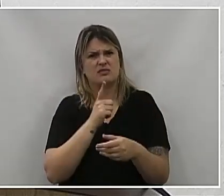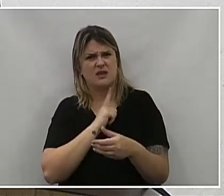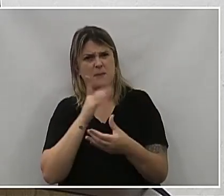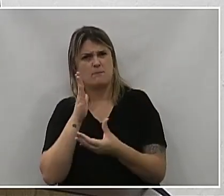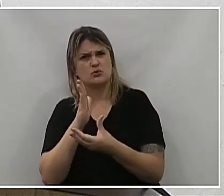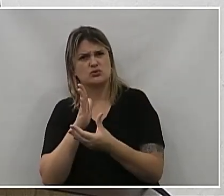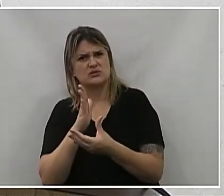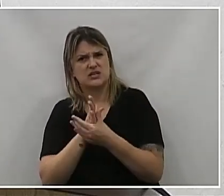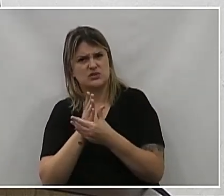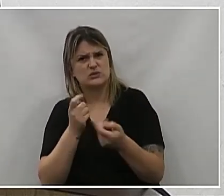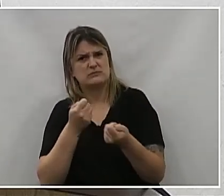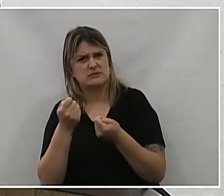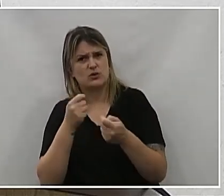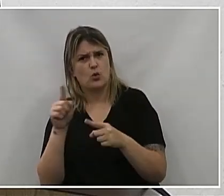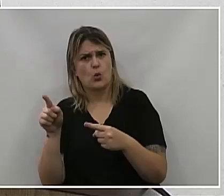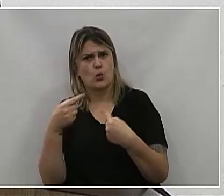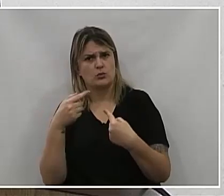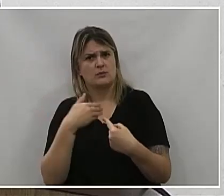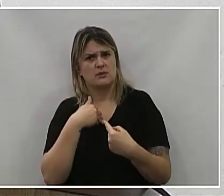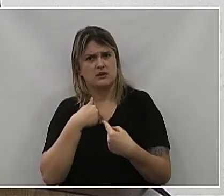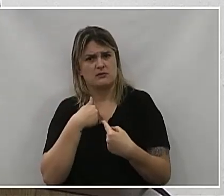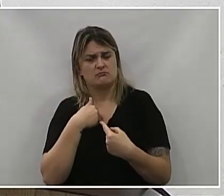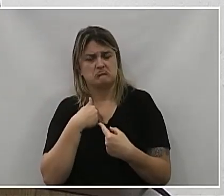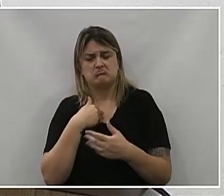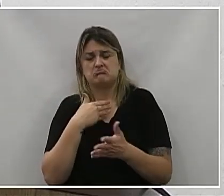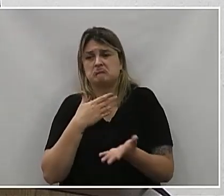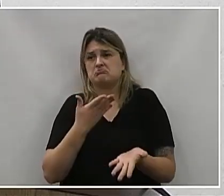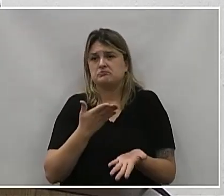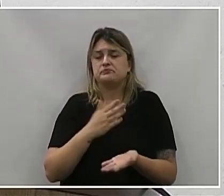mim. Para mim, isso não é...